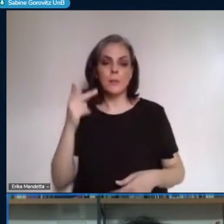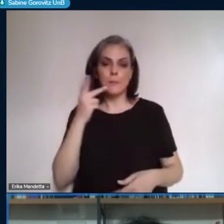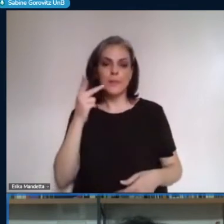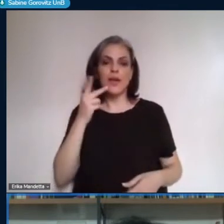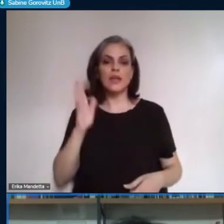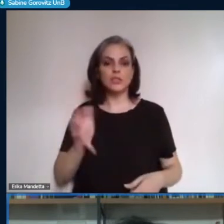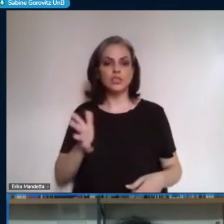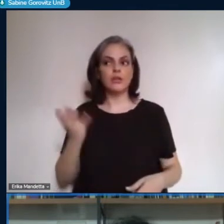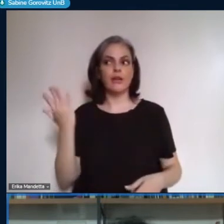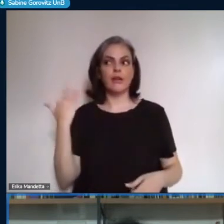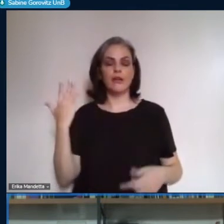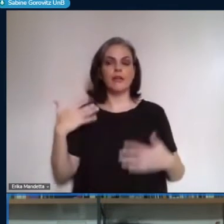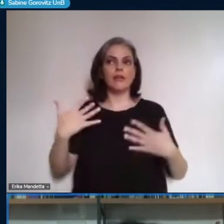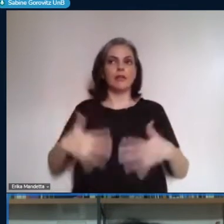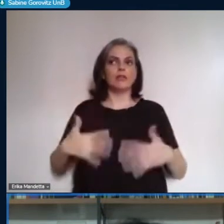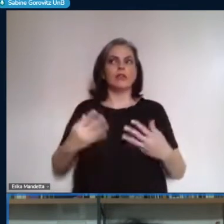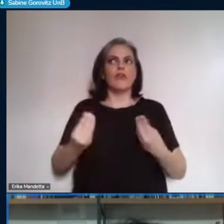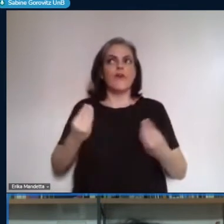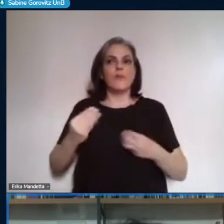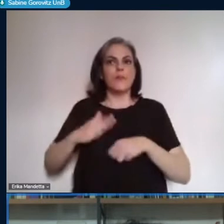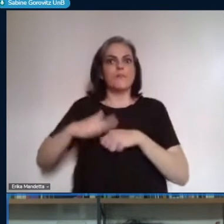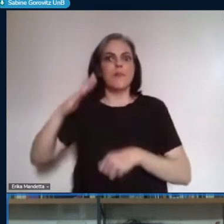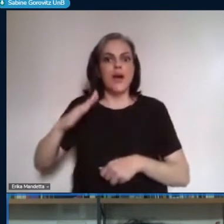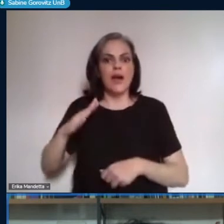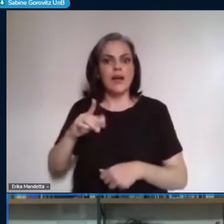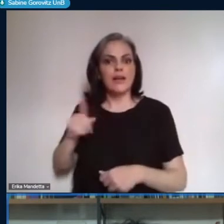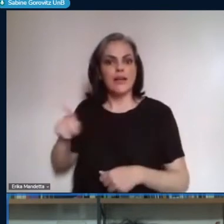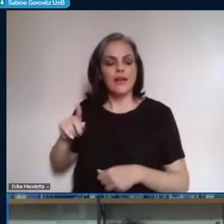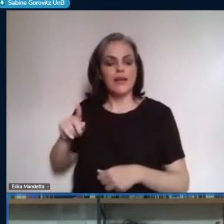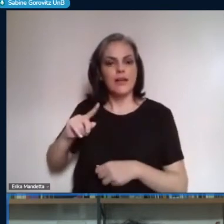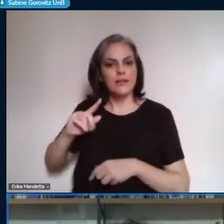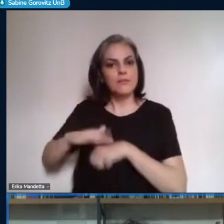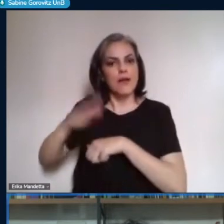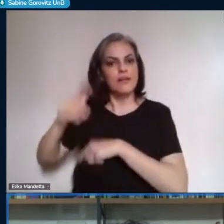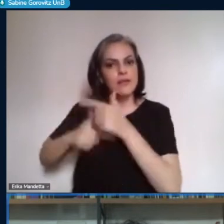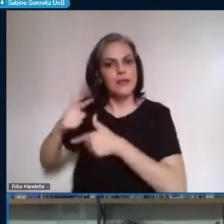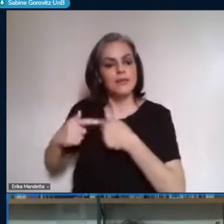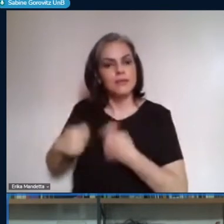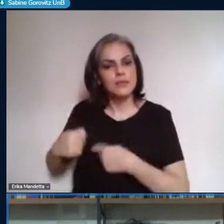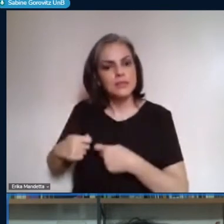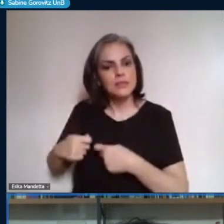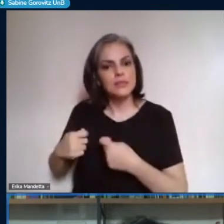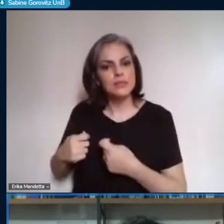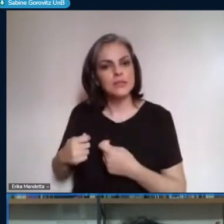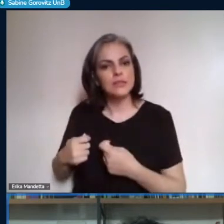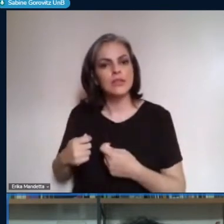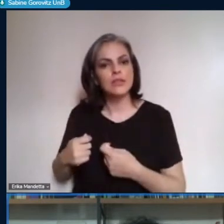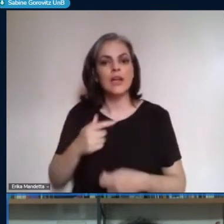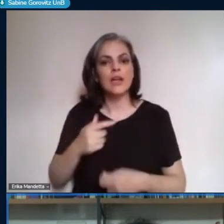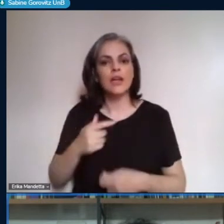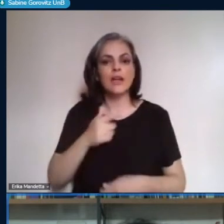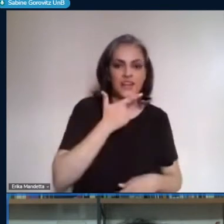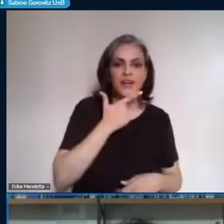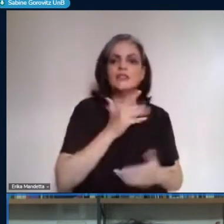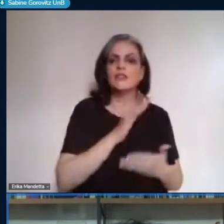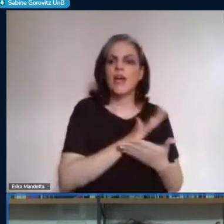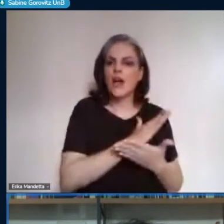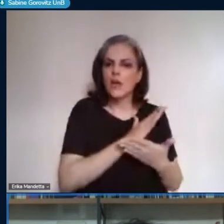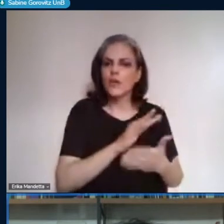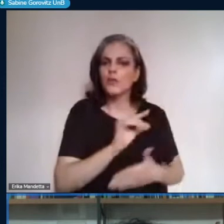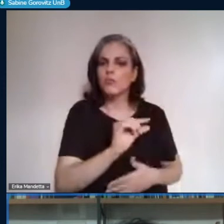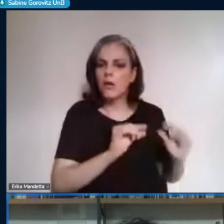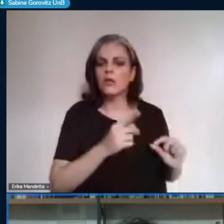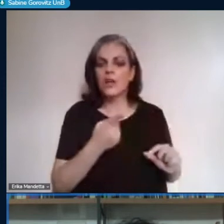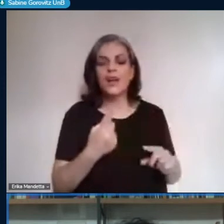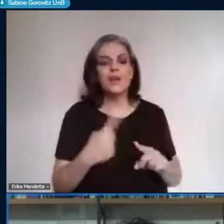tinha tentado trazer um pouco mais para o trabalho dele a própria questão da comunitária, Francis levantou alguns pontos, que não é só o